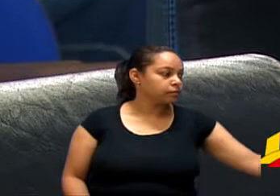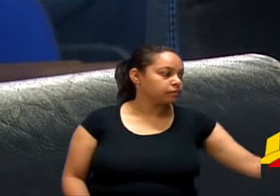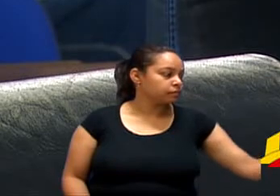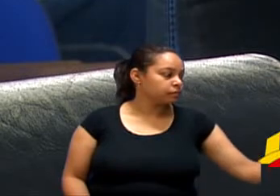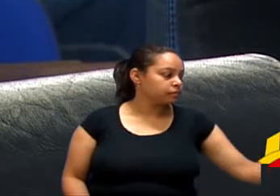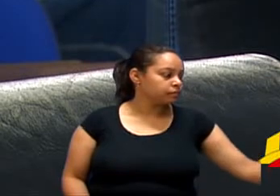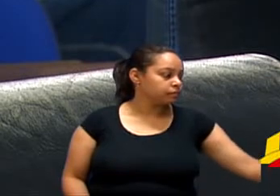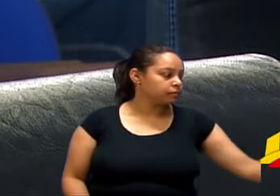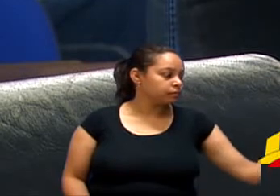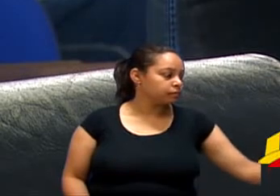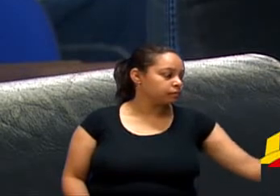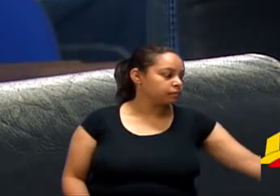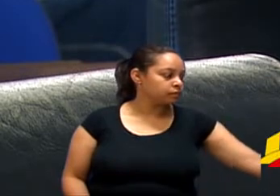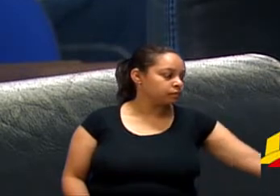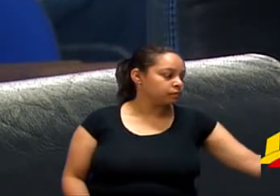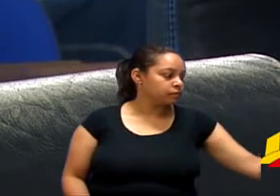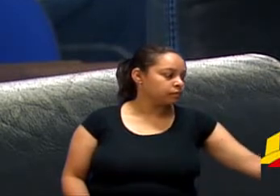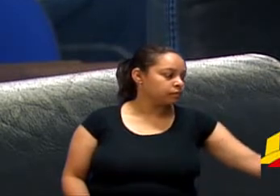delas